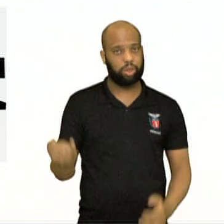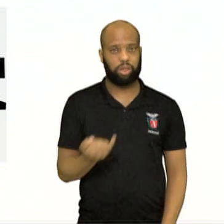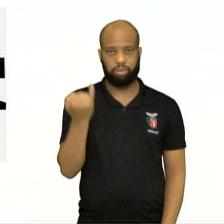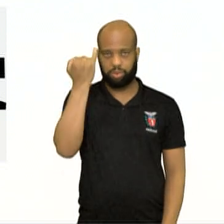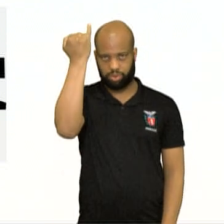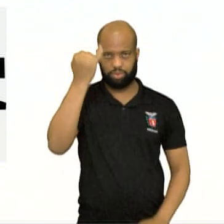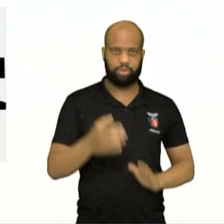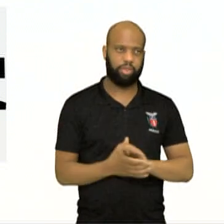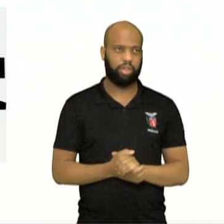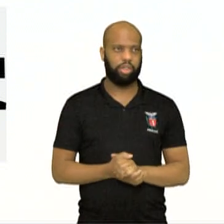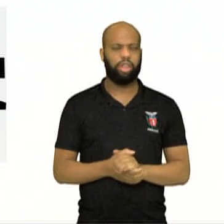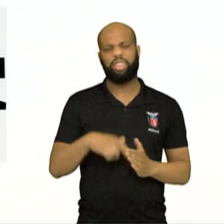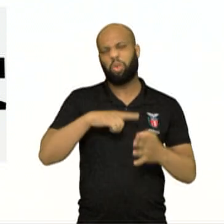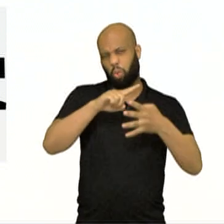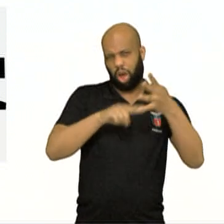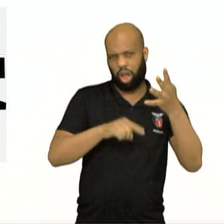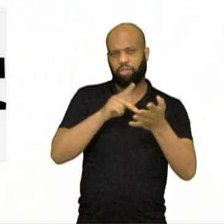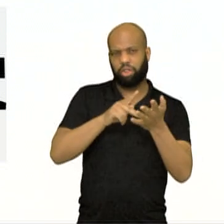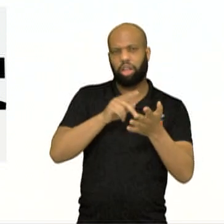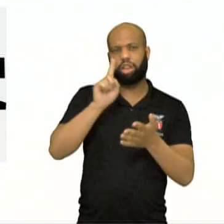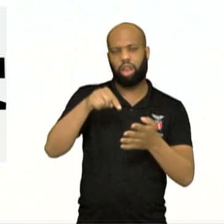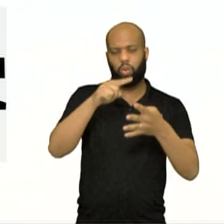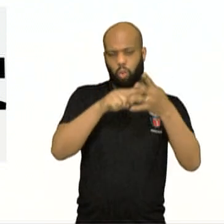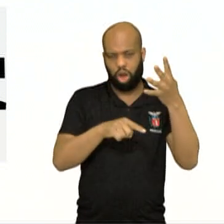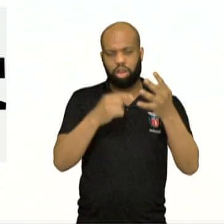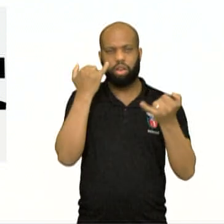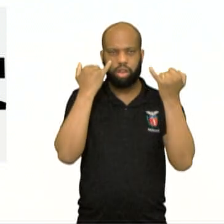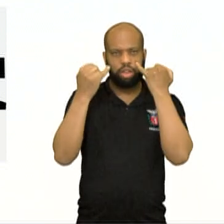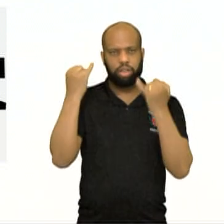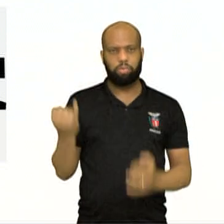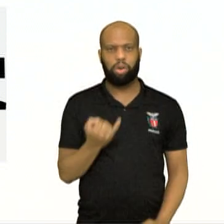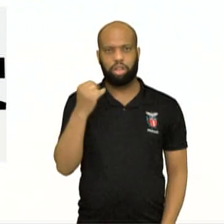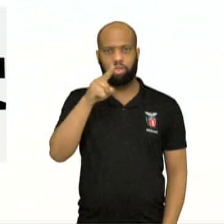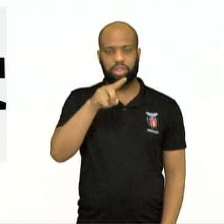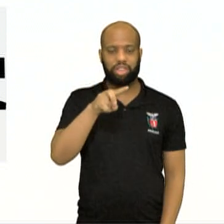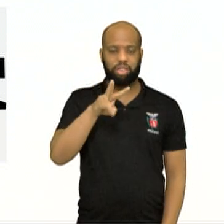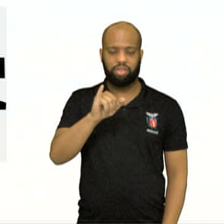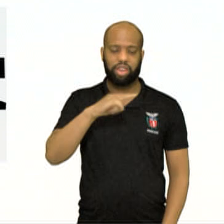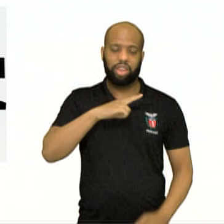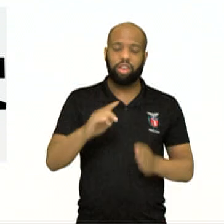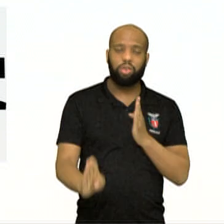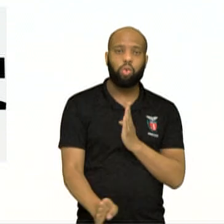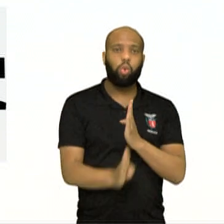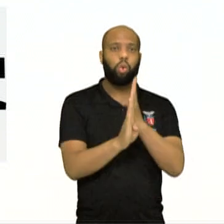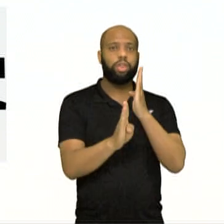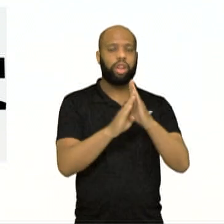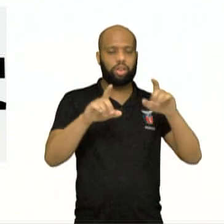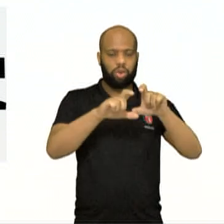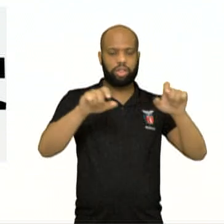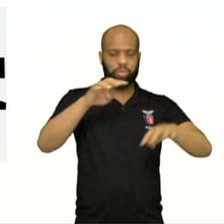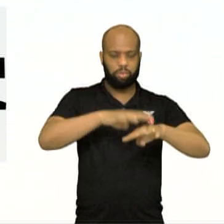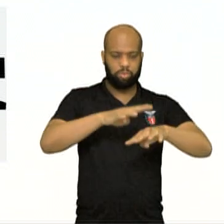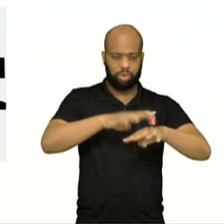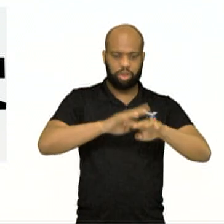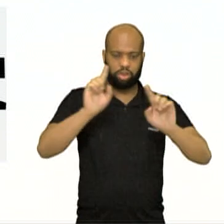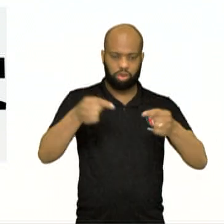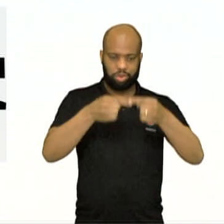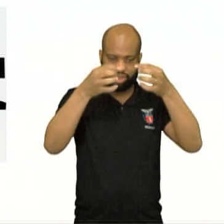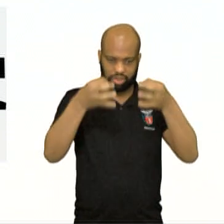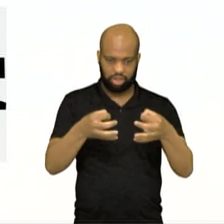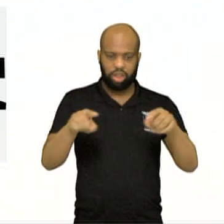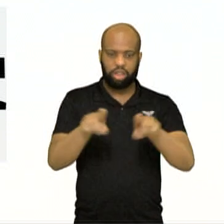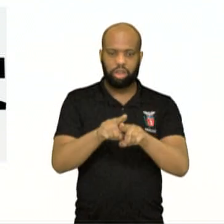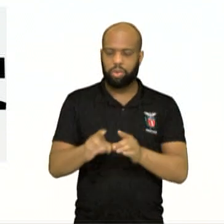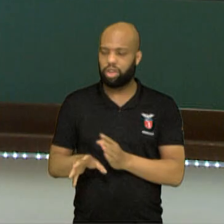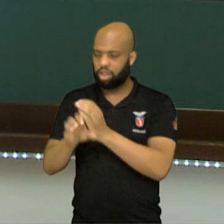importantes. Quatro, na verdade, se for olhar bem. Determine a equação correspondente ao problema e calcule a idade de